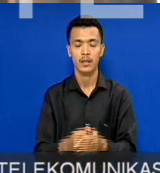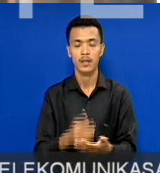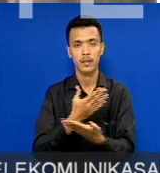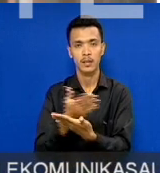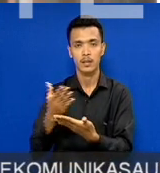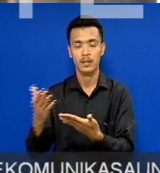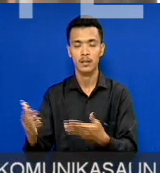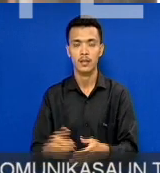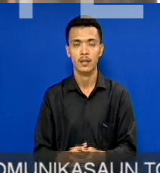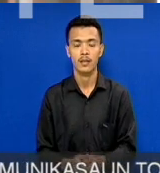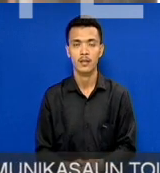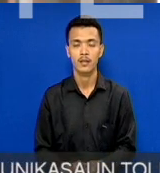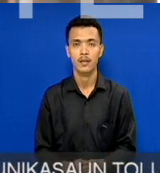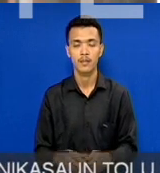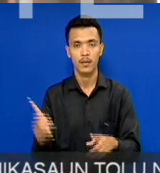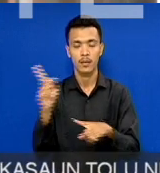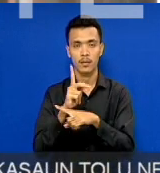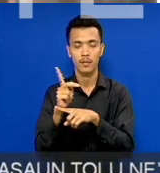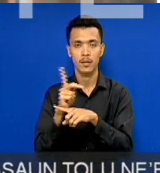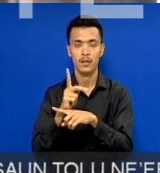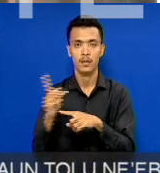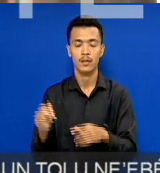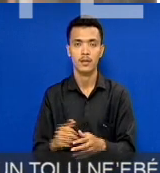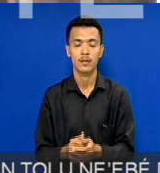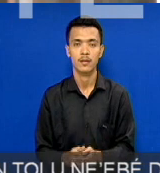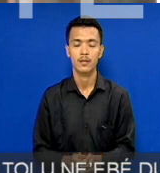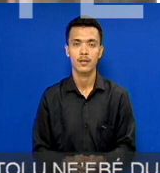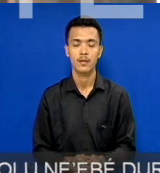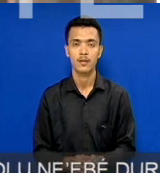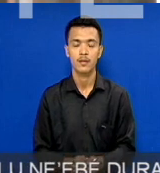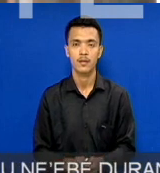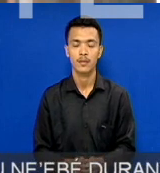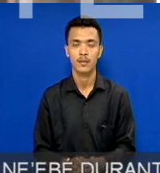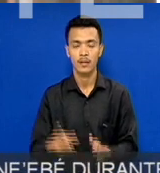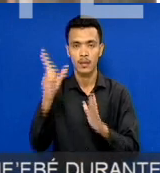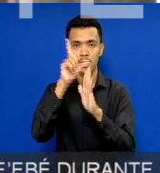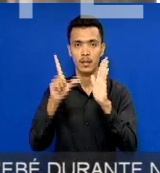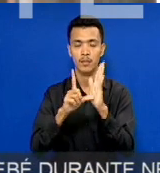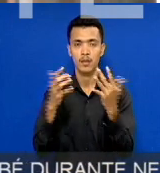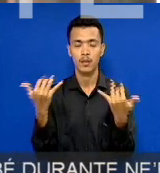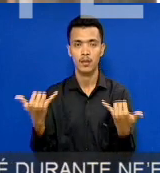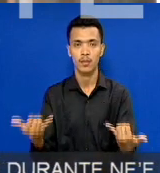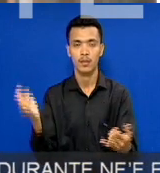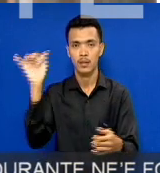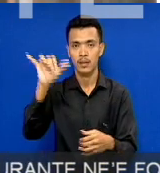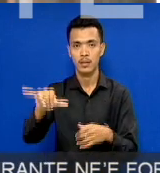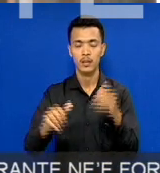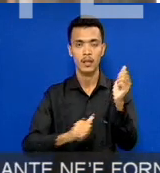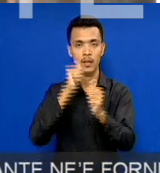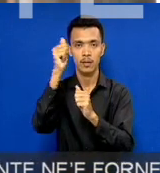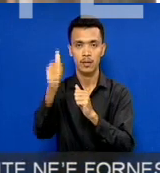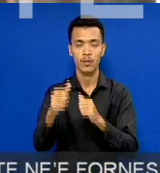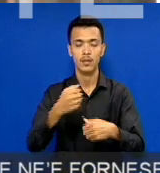propriedade de comércio industria inda ne Ne lida ne mako hen sira hatora lata kat sir